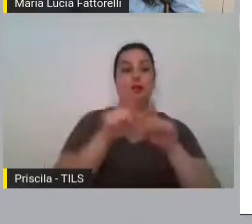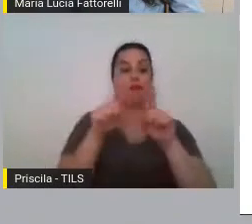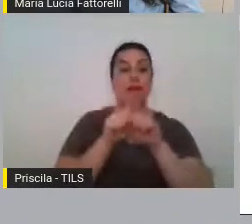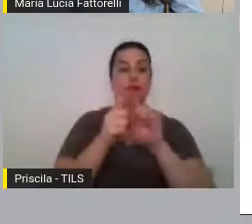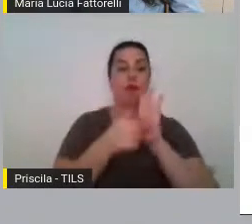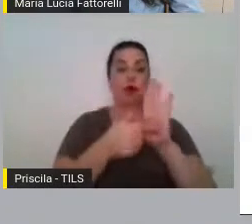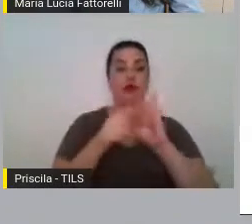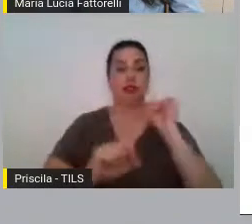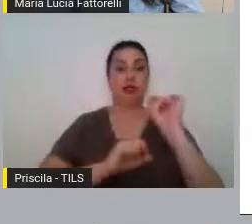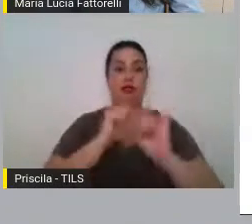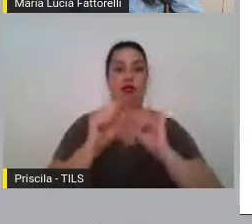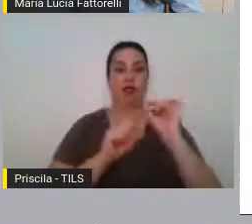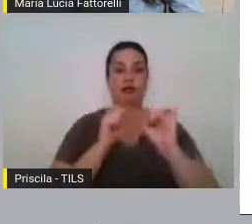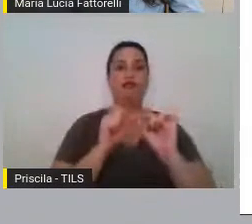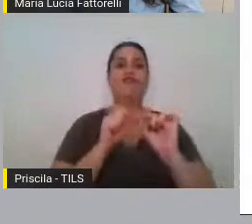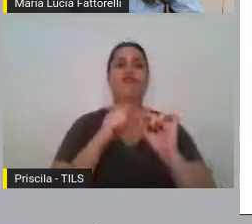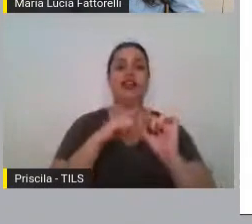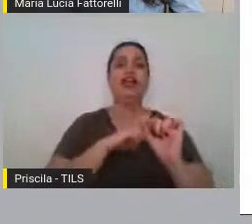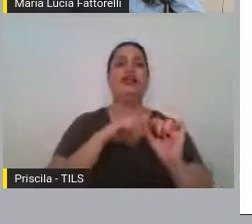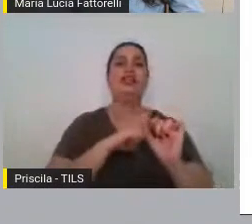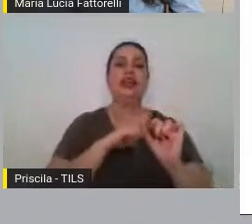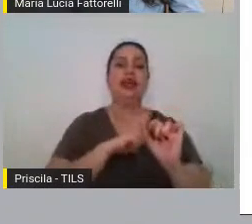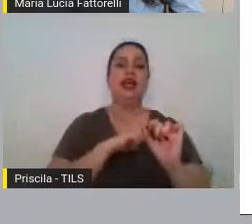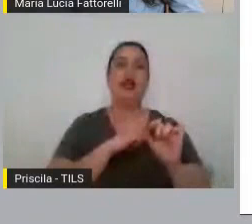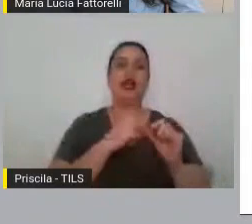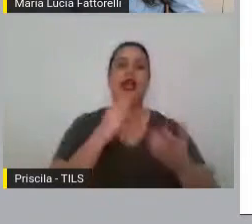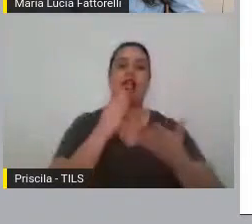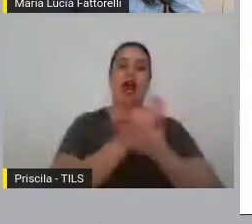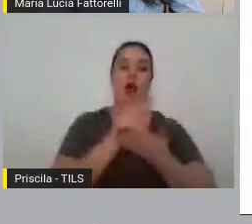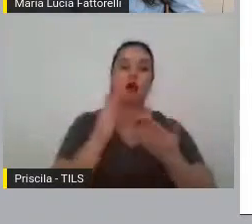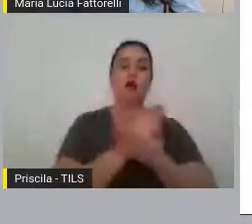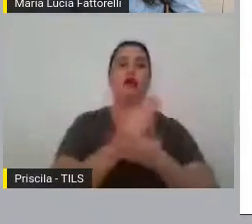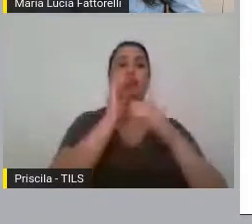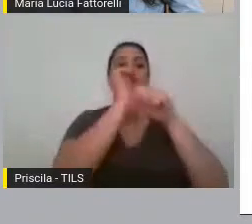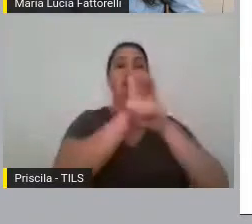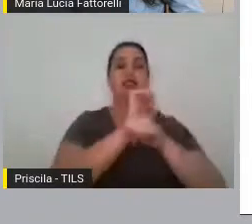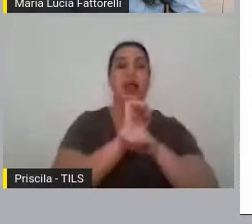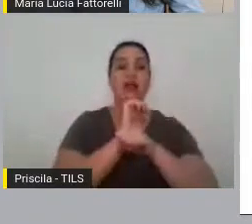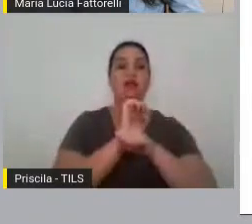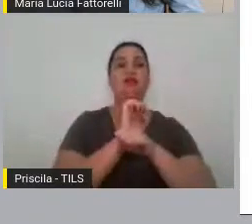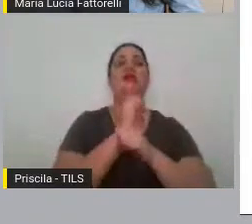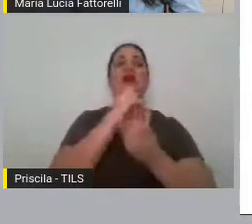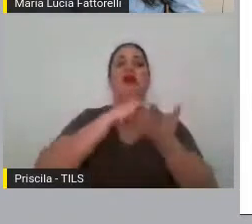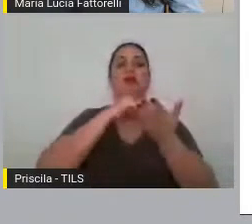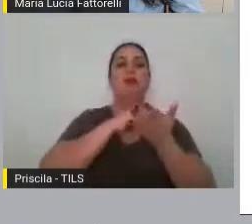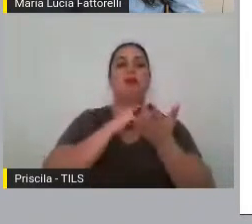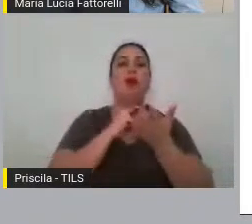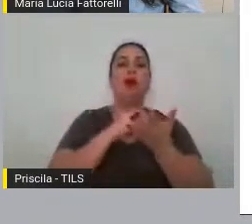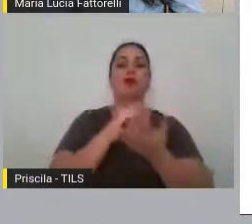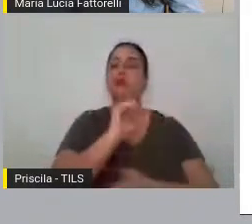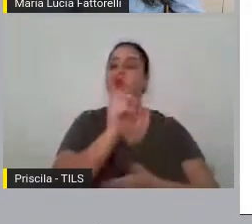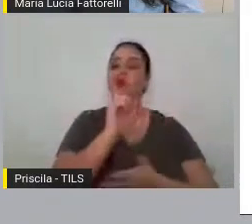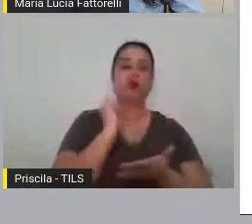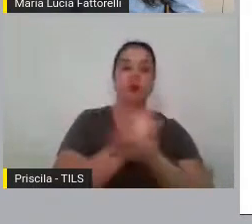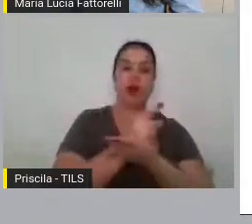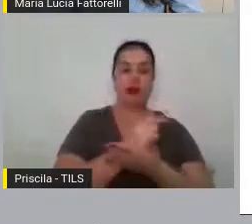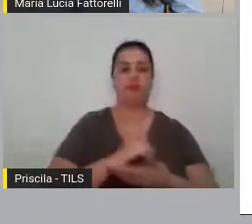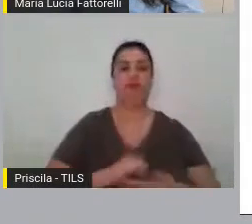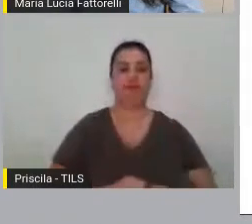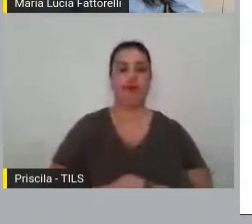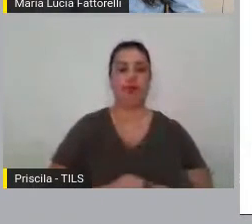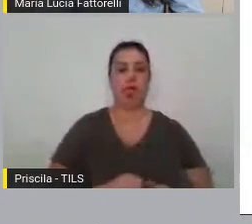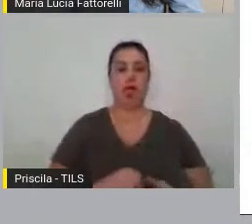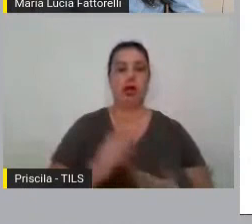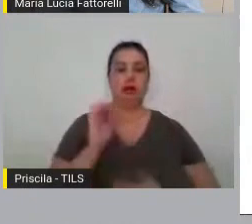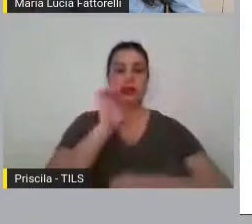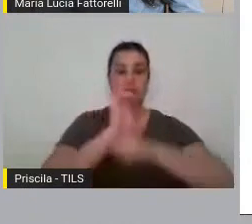renúncias fiscais. Eu vou pegar aqui o caso da Bahia. A Bahia, em 2014, ela fez